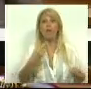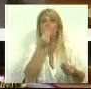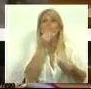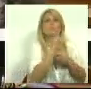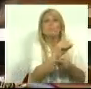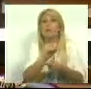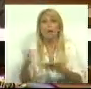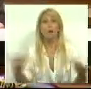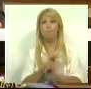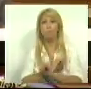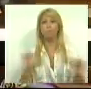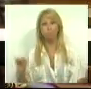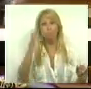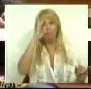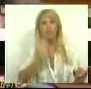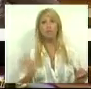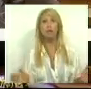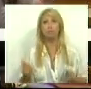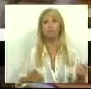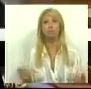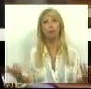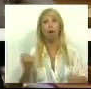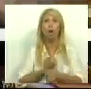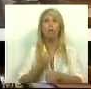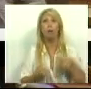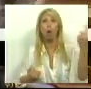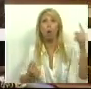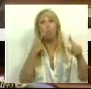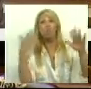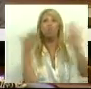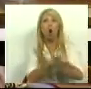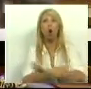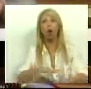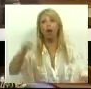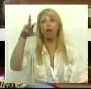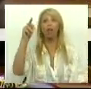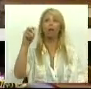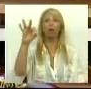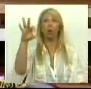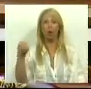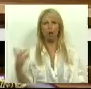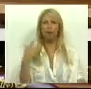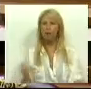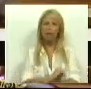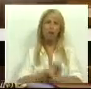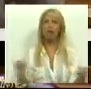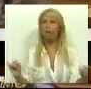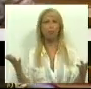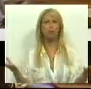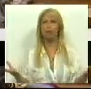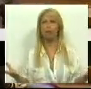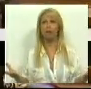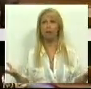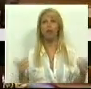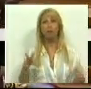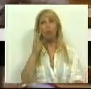sustentar, têm essa visão, porque muitas vezes só pregam aos 30, aos 40 anos. Isto é absolutamente insuportável. Aquilo que vem no